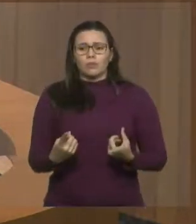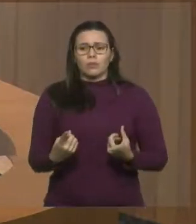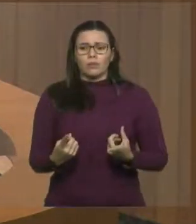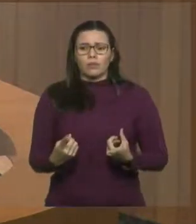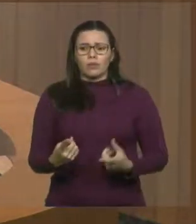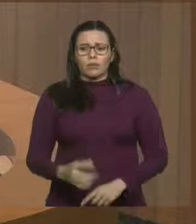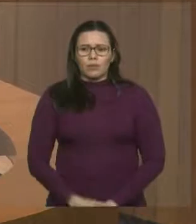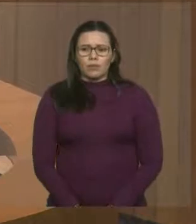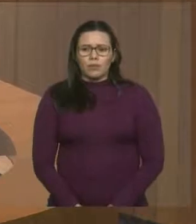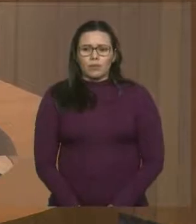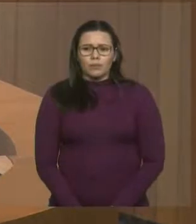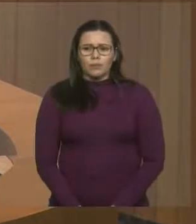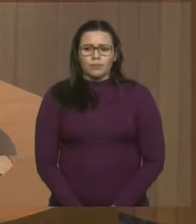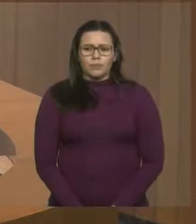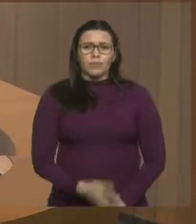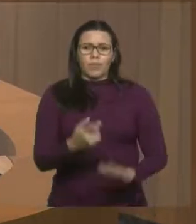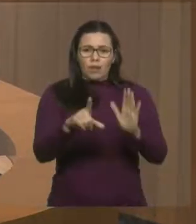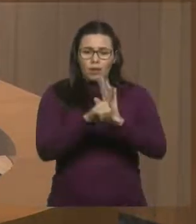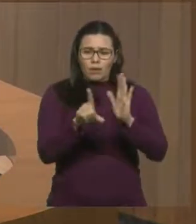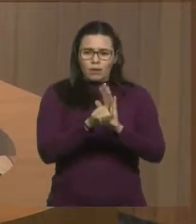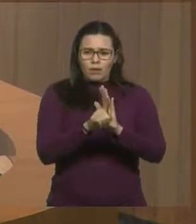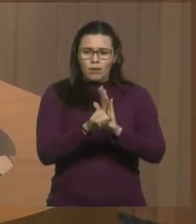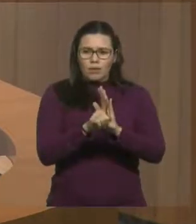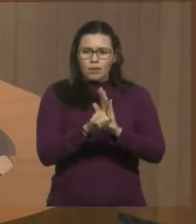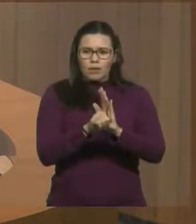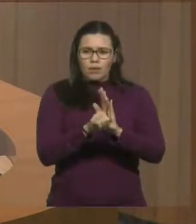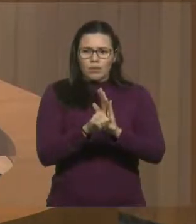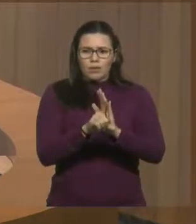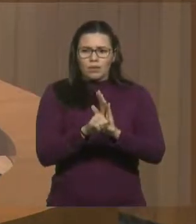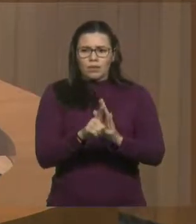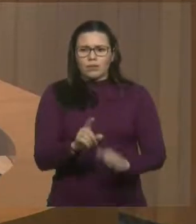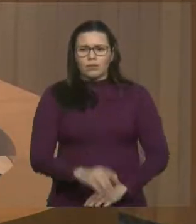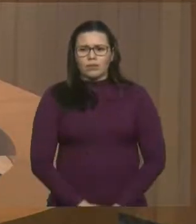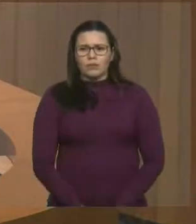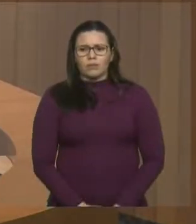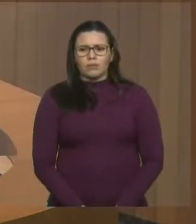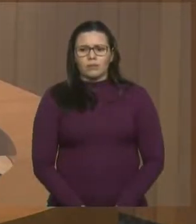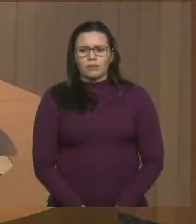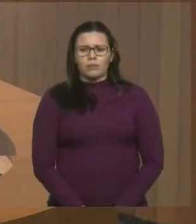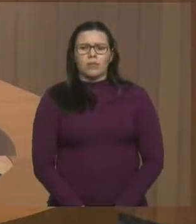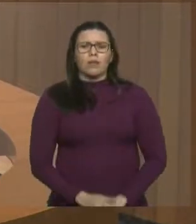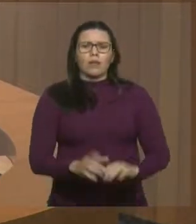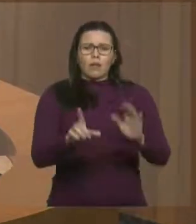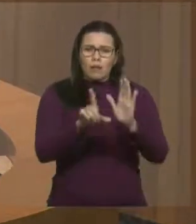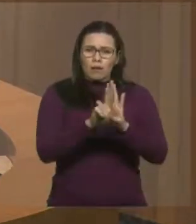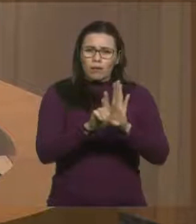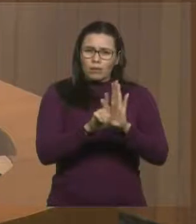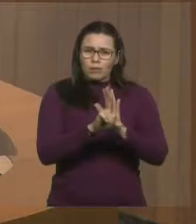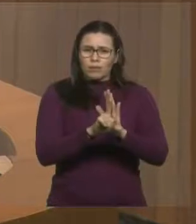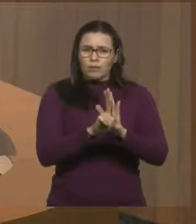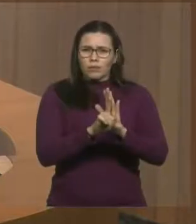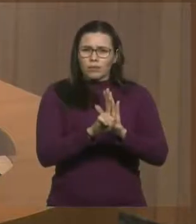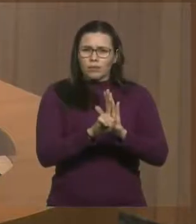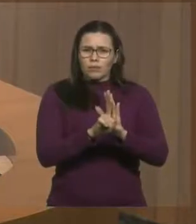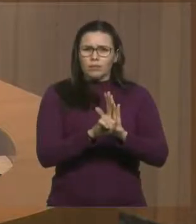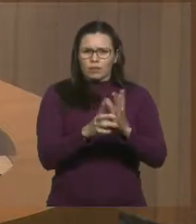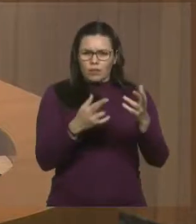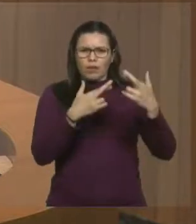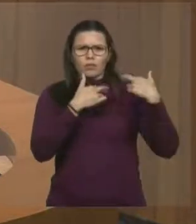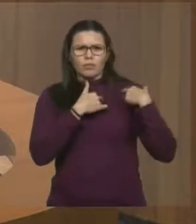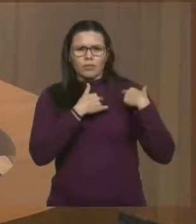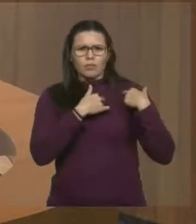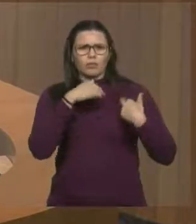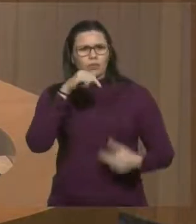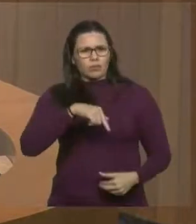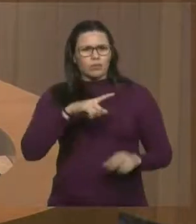Antônio Pereira. Como é uma lei que regulamenta um fundo, a iniciativa é inequívoca do governador do Estado. E nós enviamos por indicação,